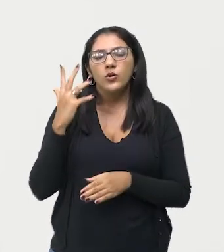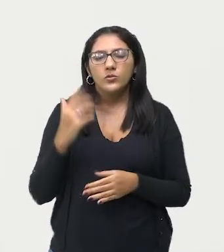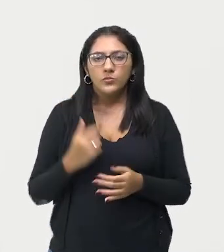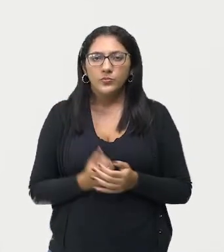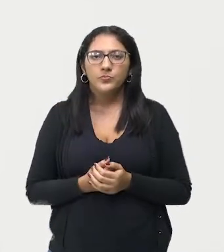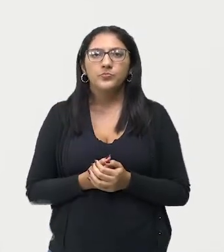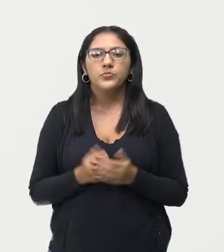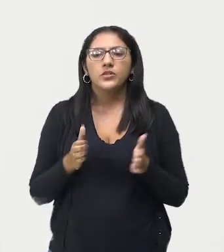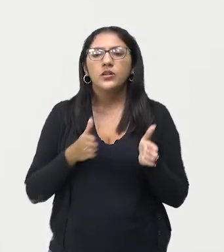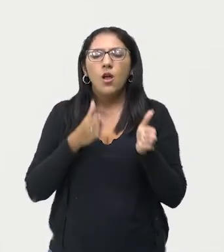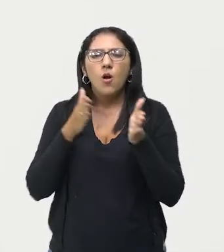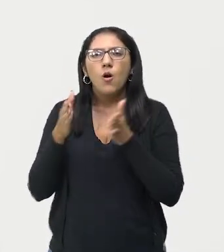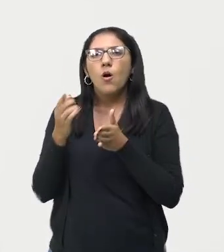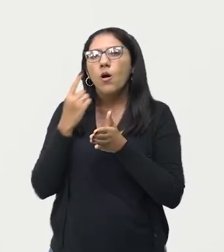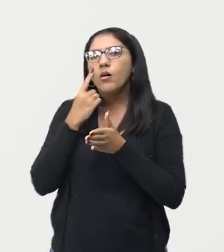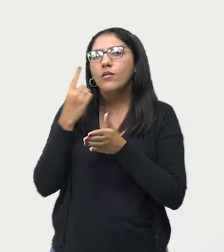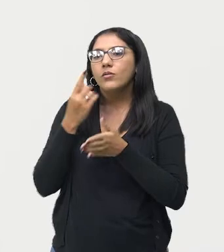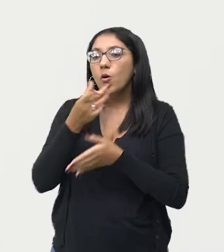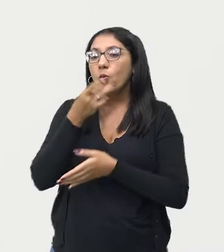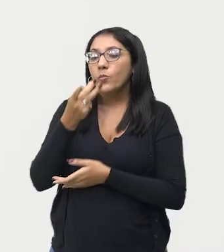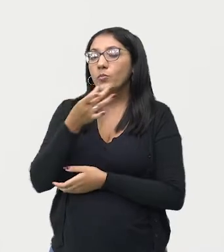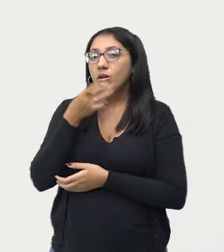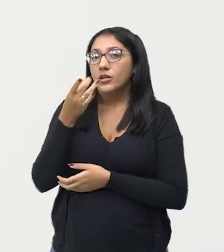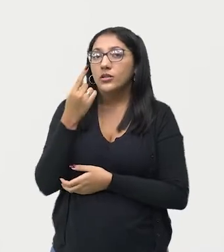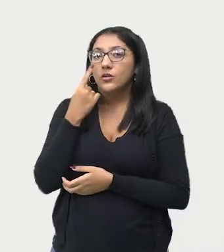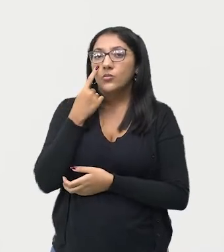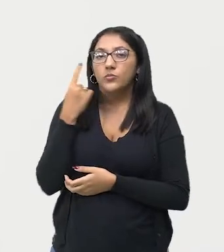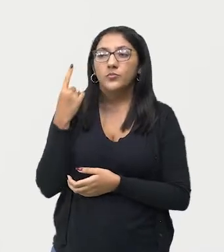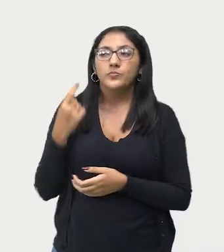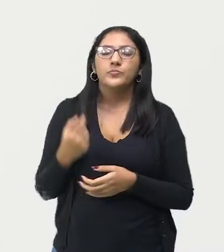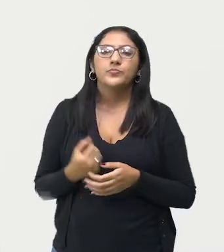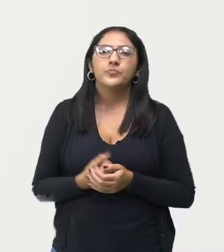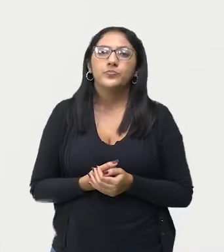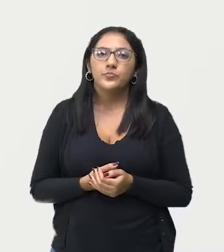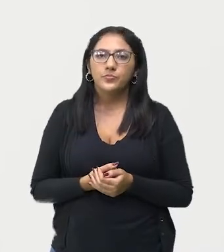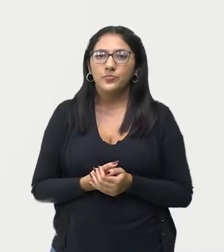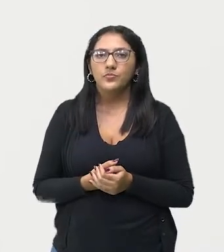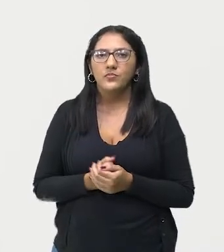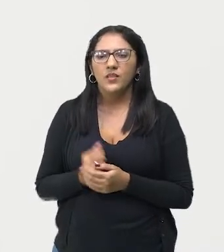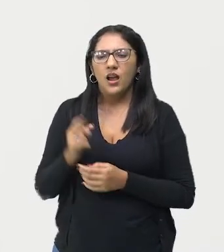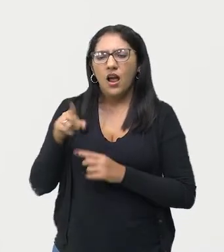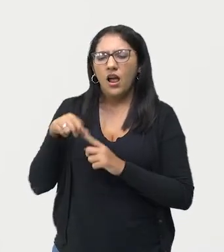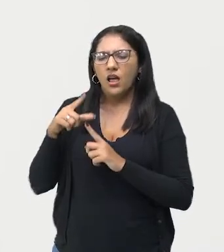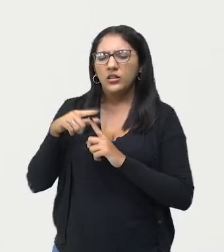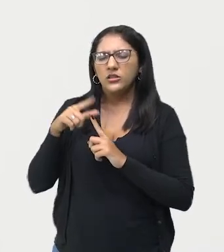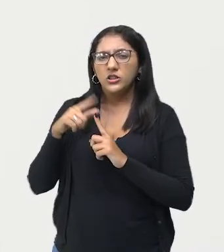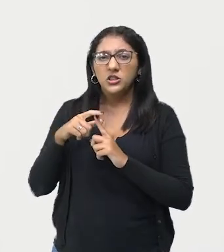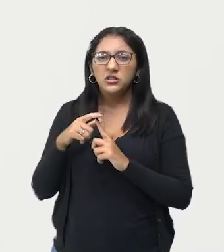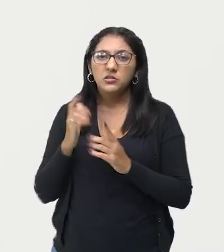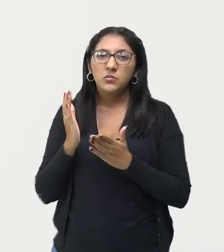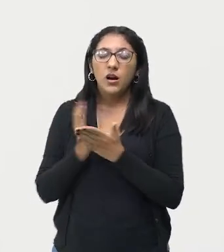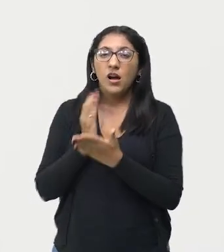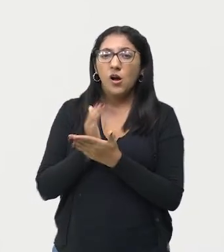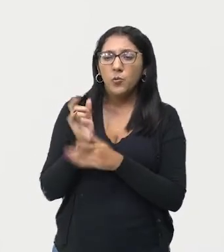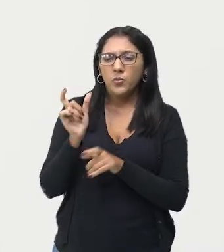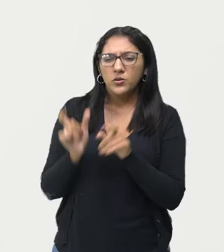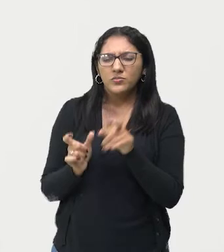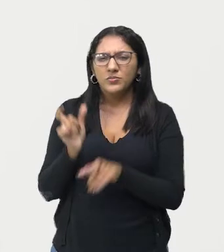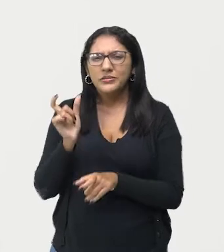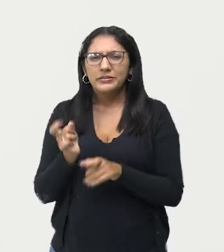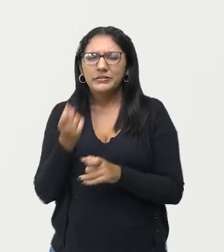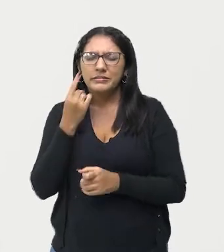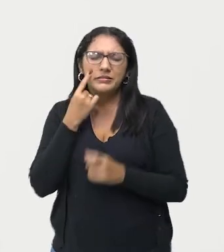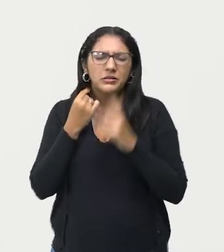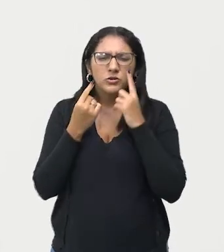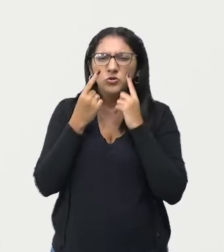Agora, e a opinião? Bem aqui ao lado. Este estilo causa para alguns lágrimas